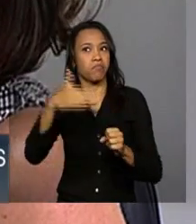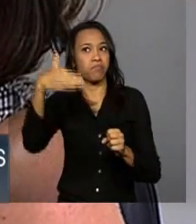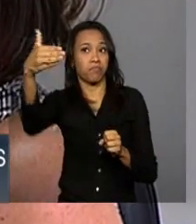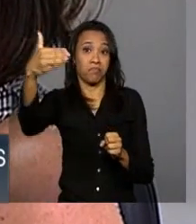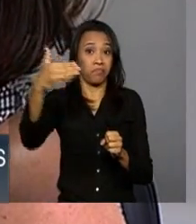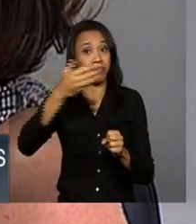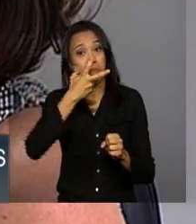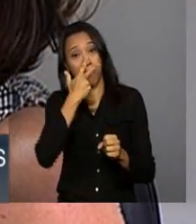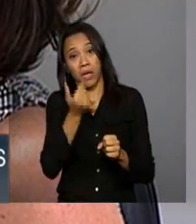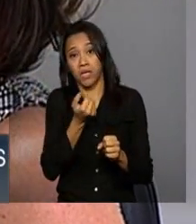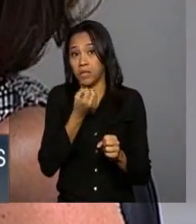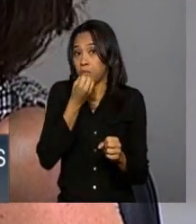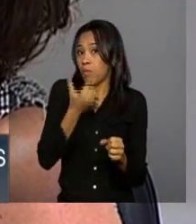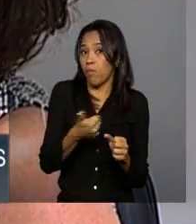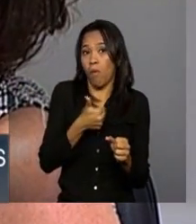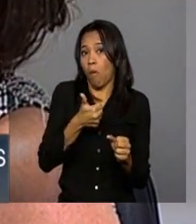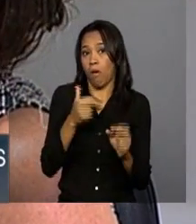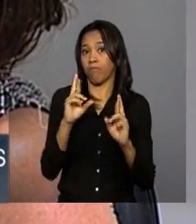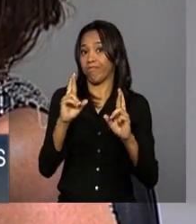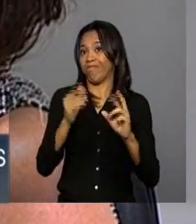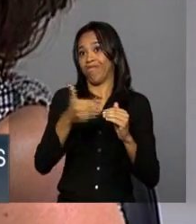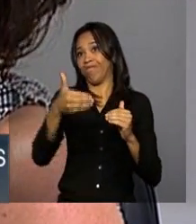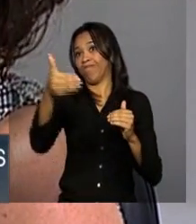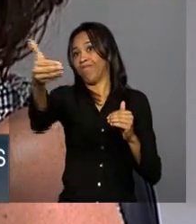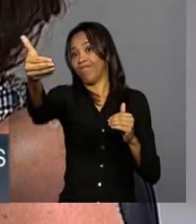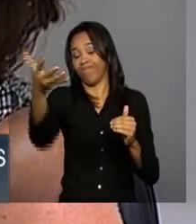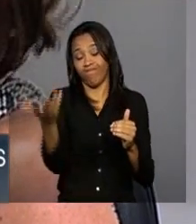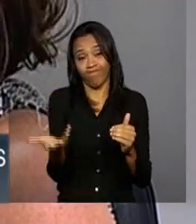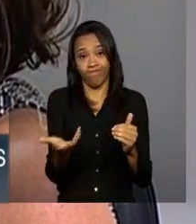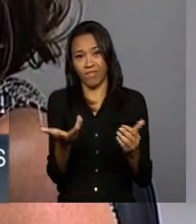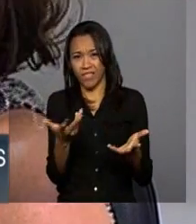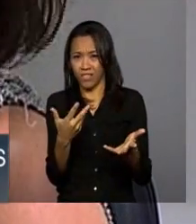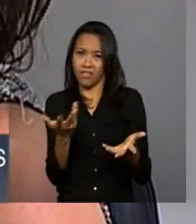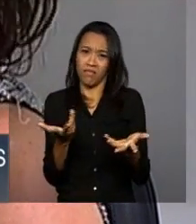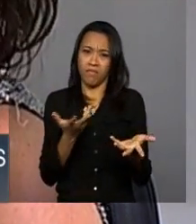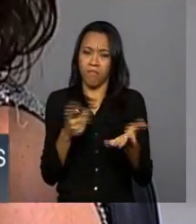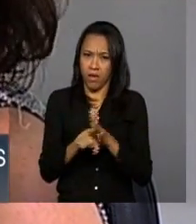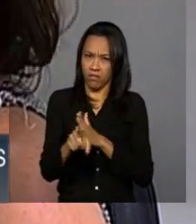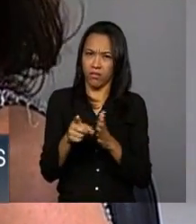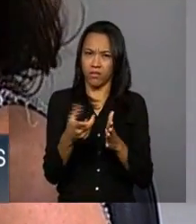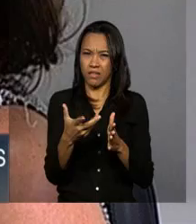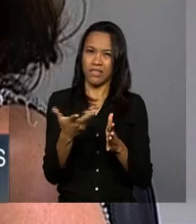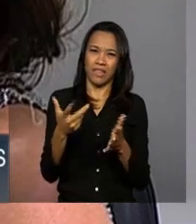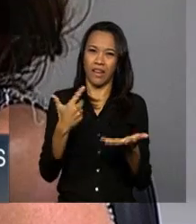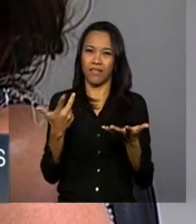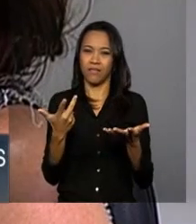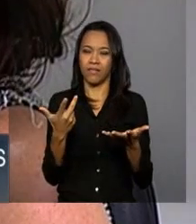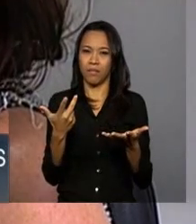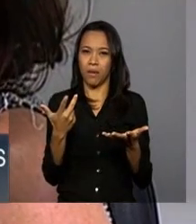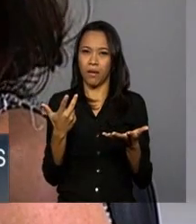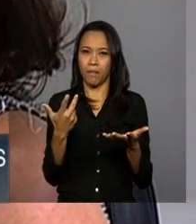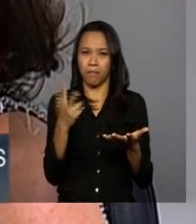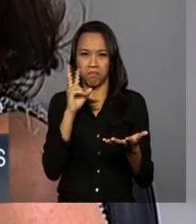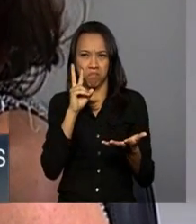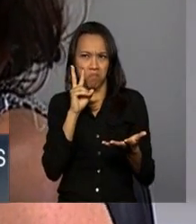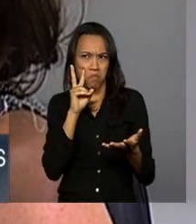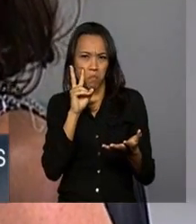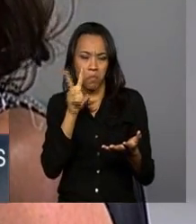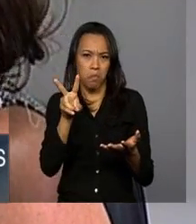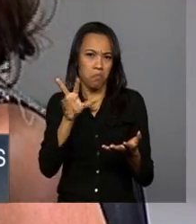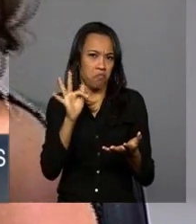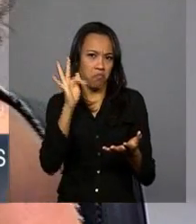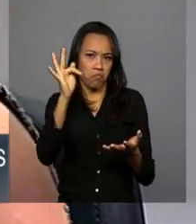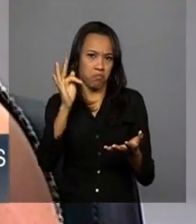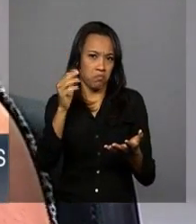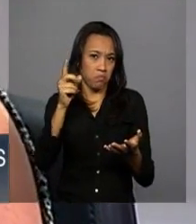enfim animadora eh não seria uma estimativa muito